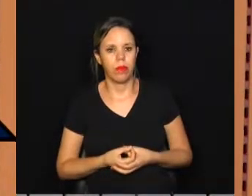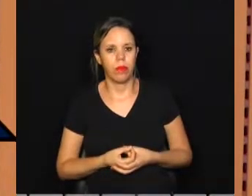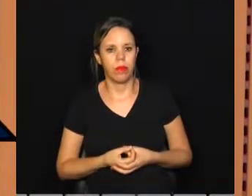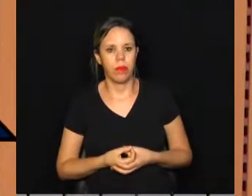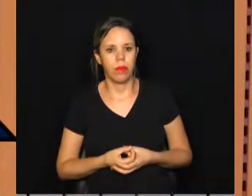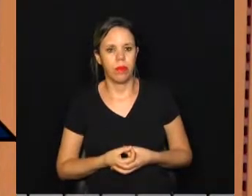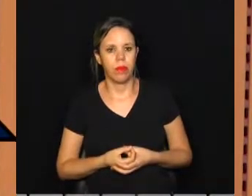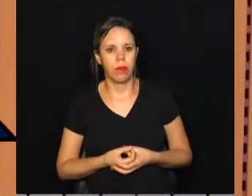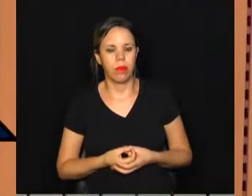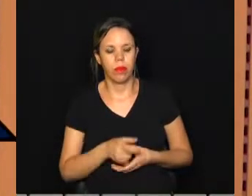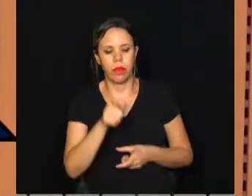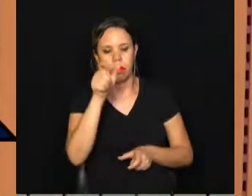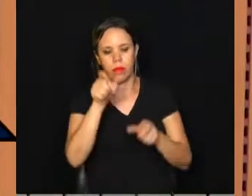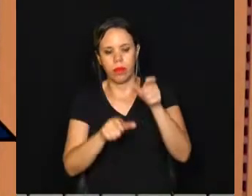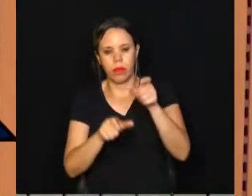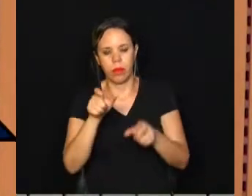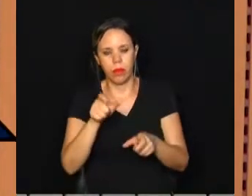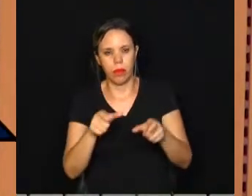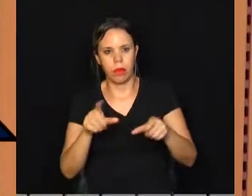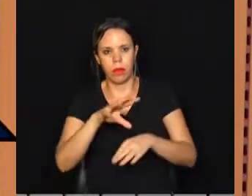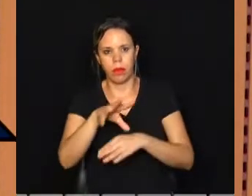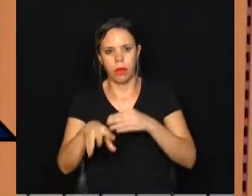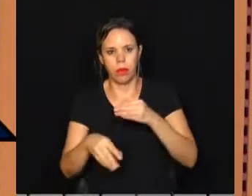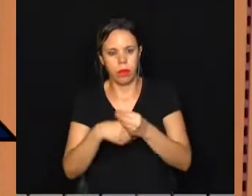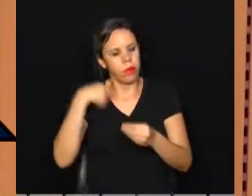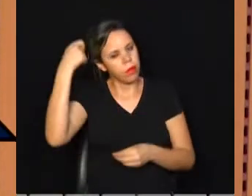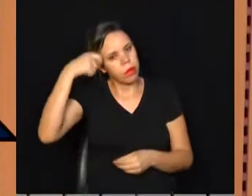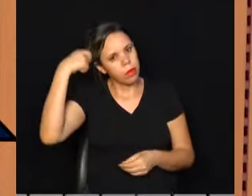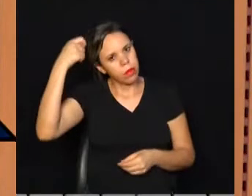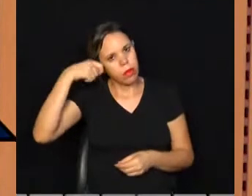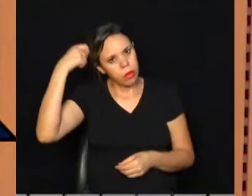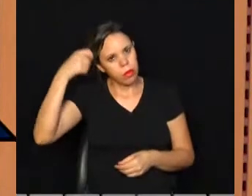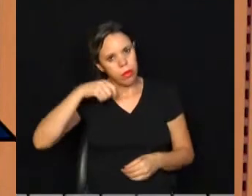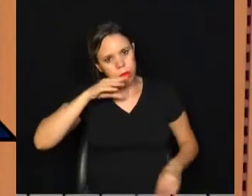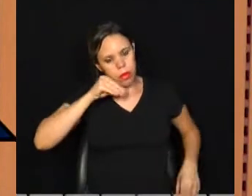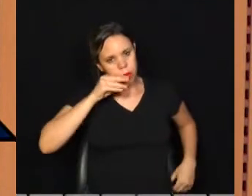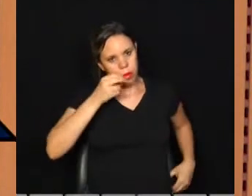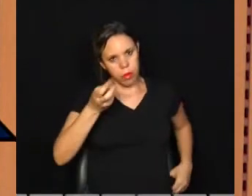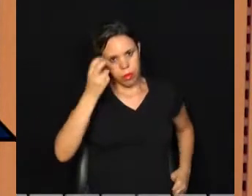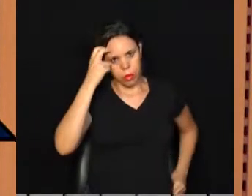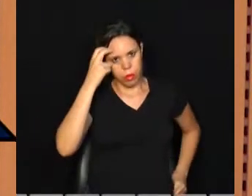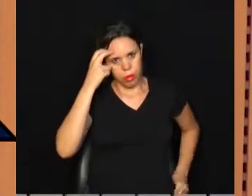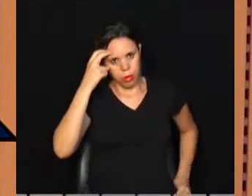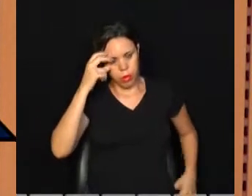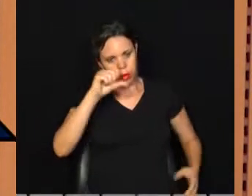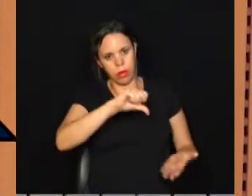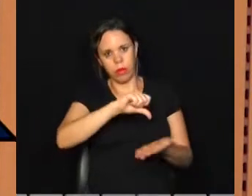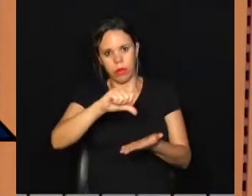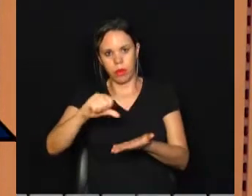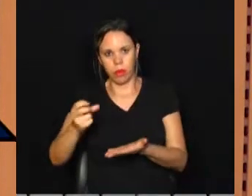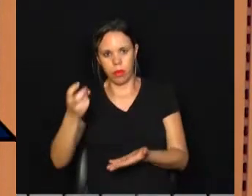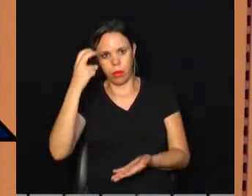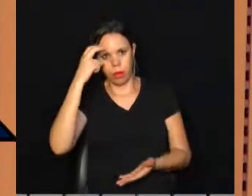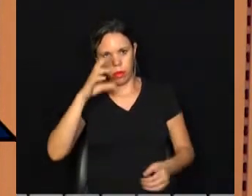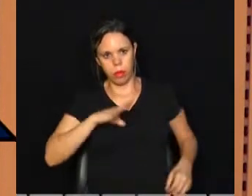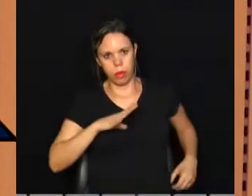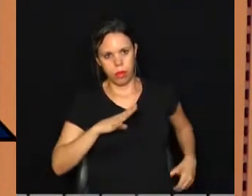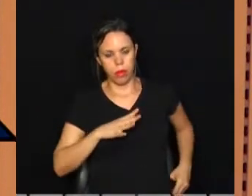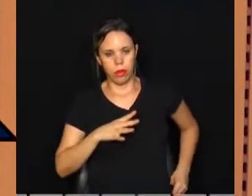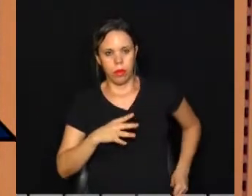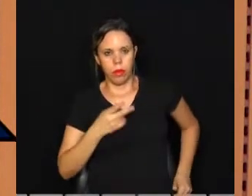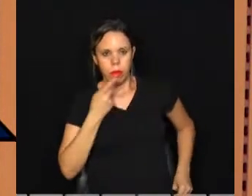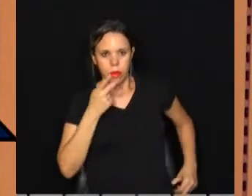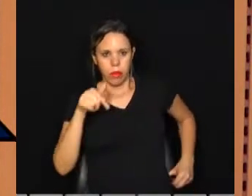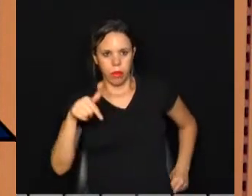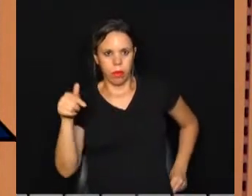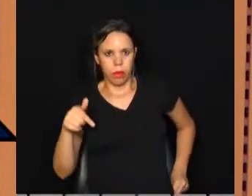esses conselheiros, os artistas, os trabalhadores de cultura, os espaços culturais da cidade, para falarem